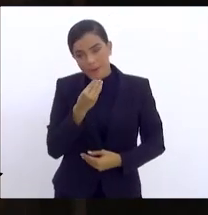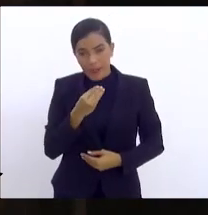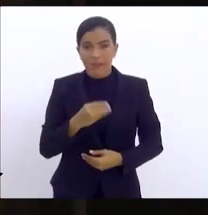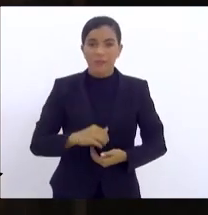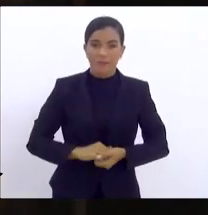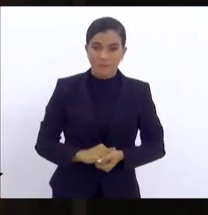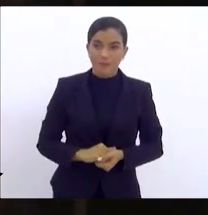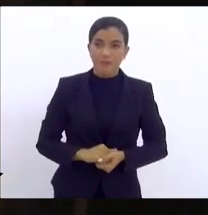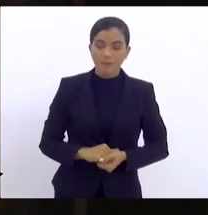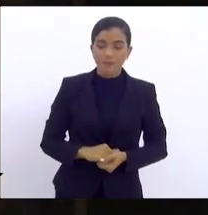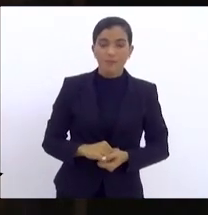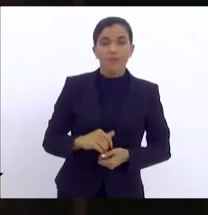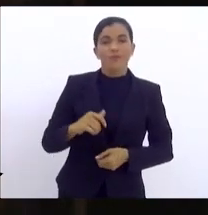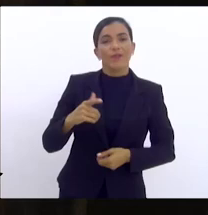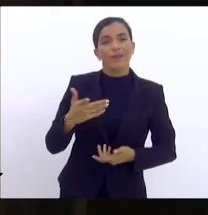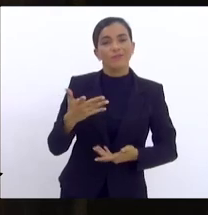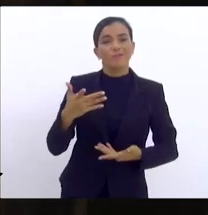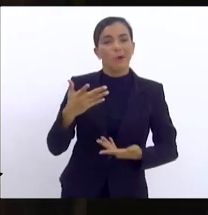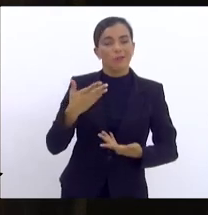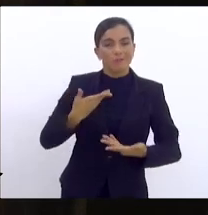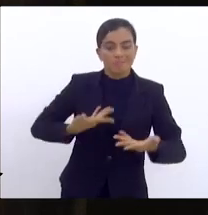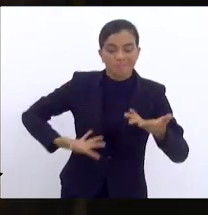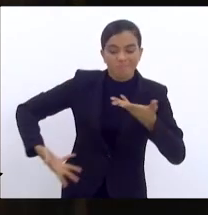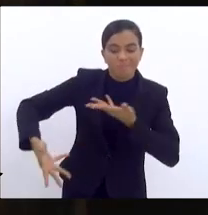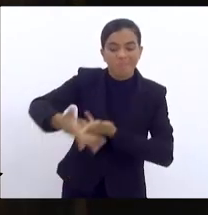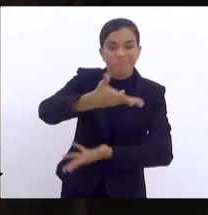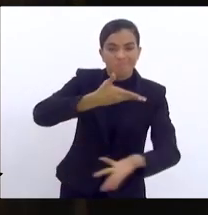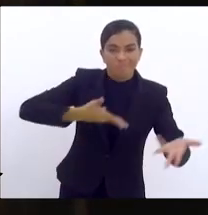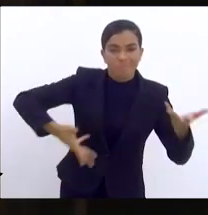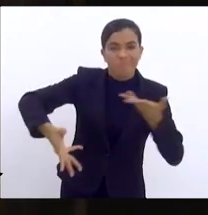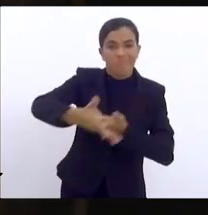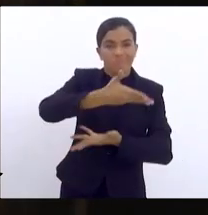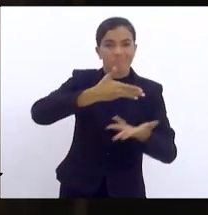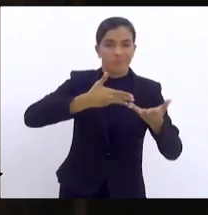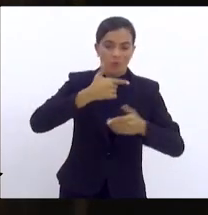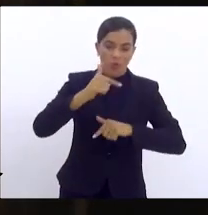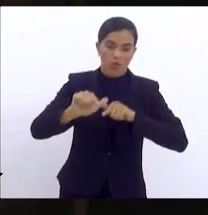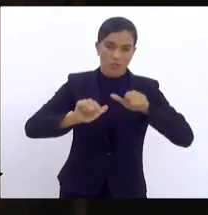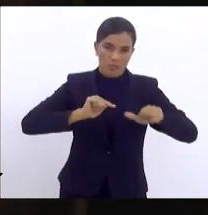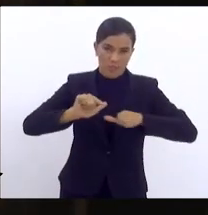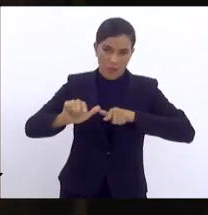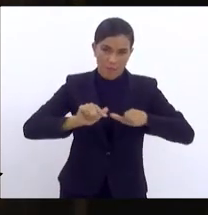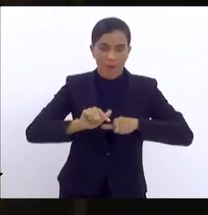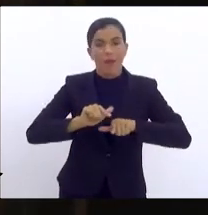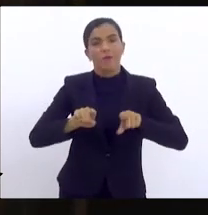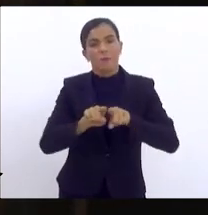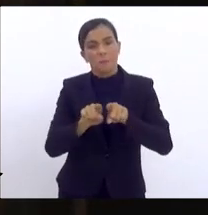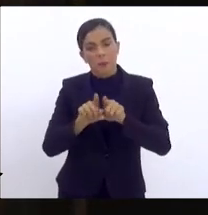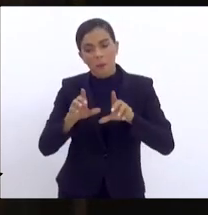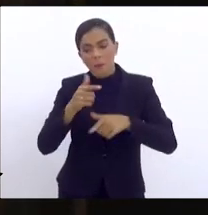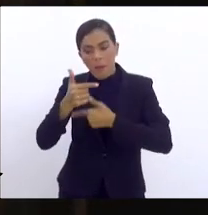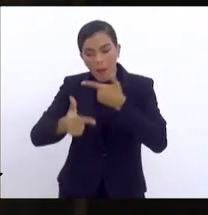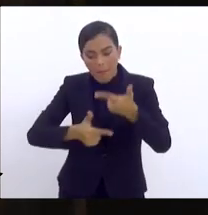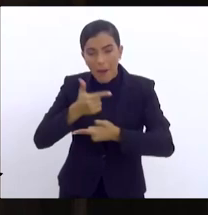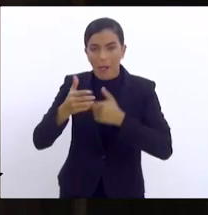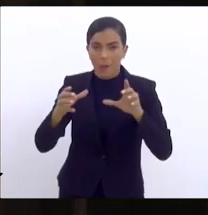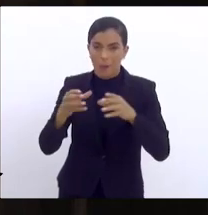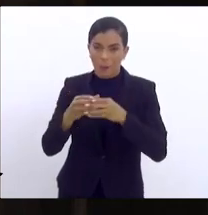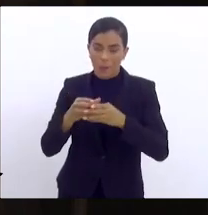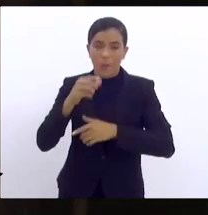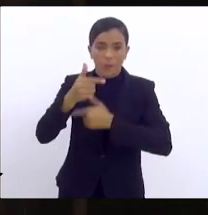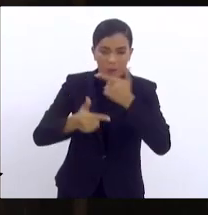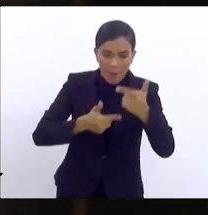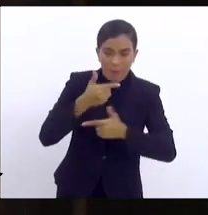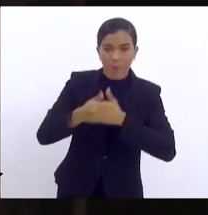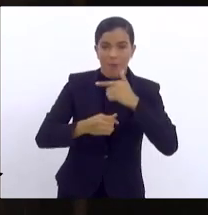pode transmitir o a gente vem fazendo o que o grupo vem fazendo que a instituição vem